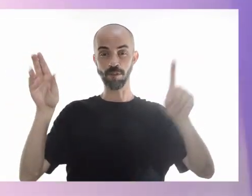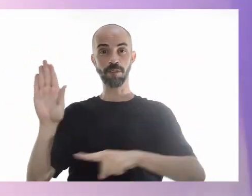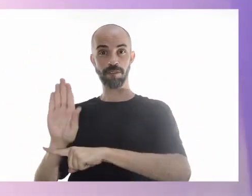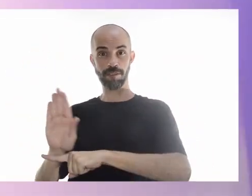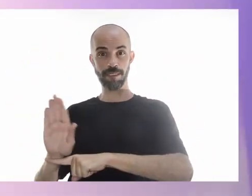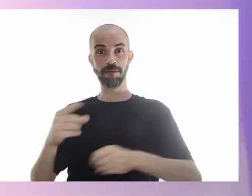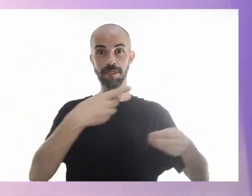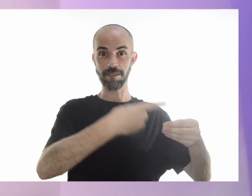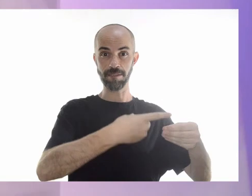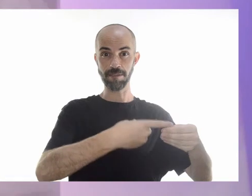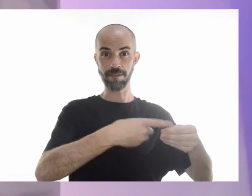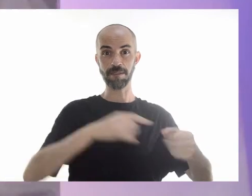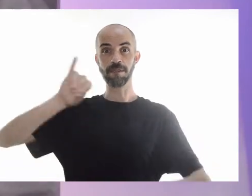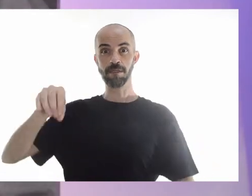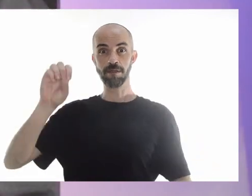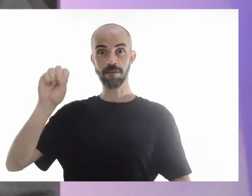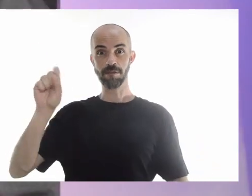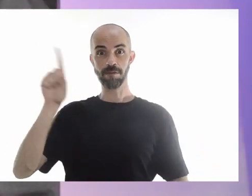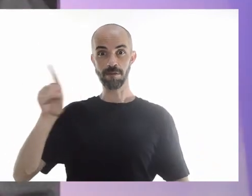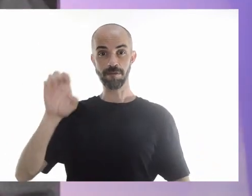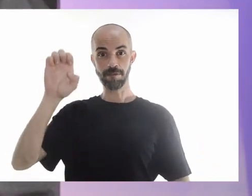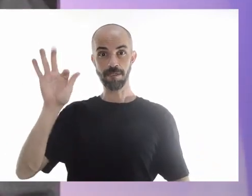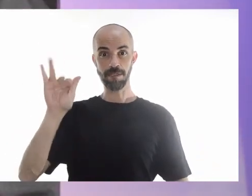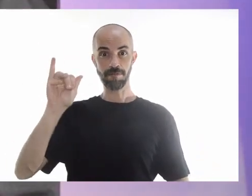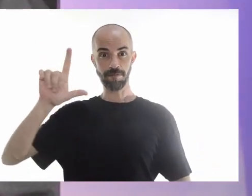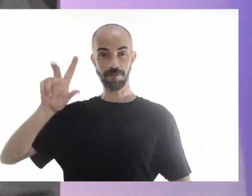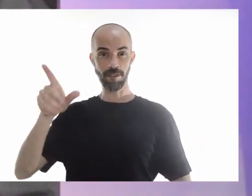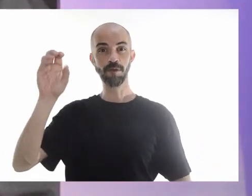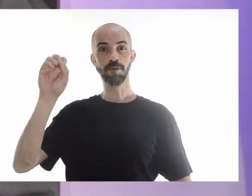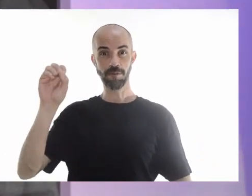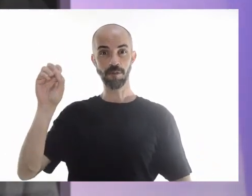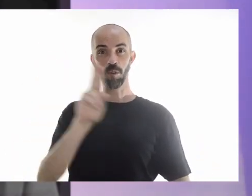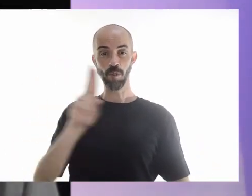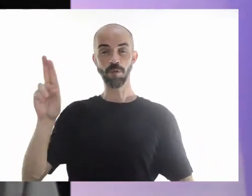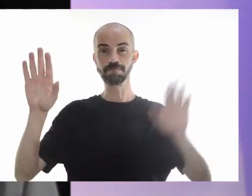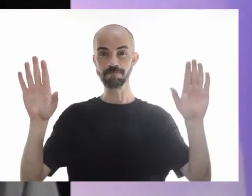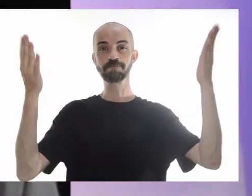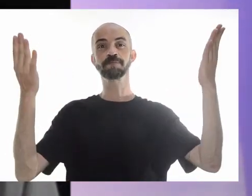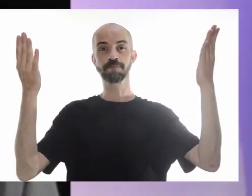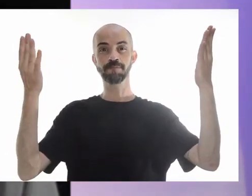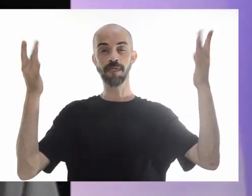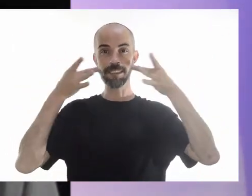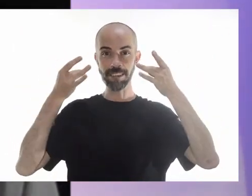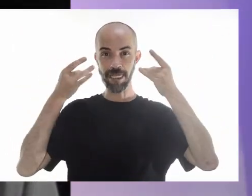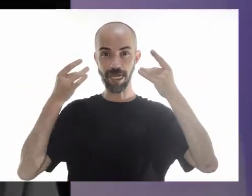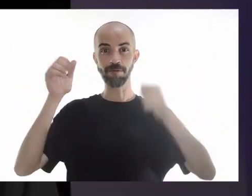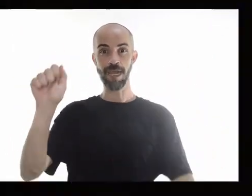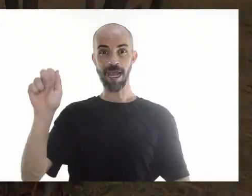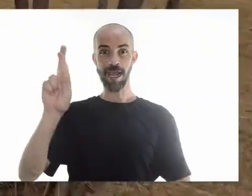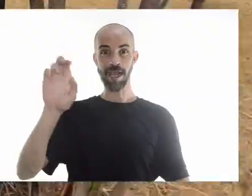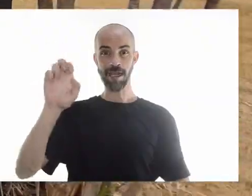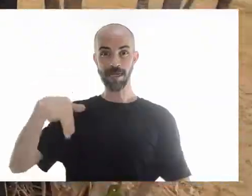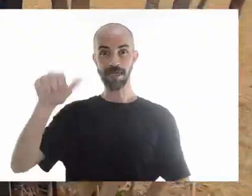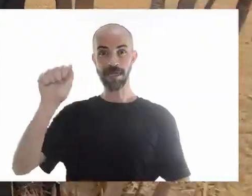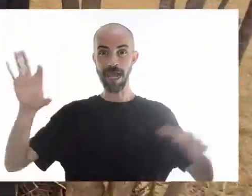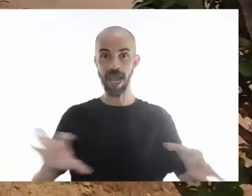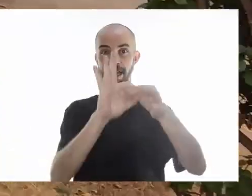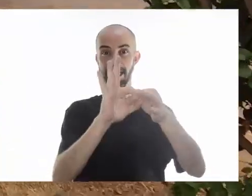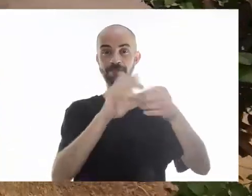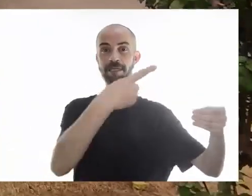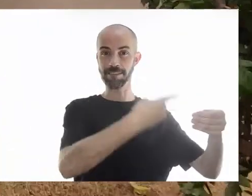para a questão do cinema na cidade foi José Safiotti Filho, que tem seu nome homenageado no Teatro de